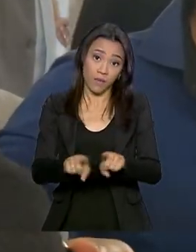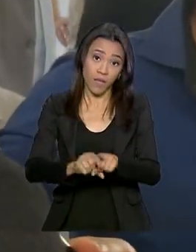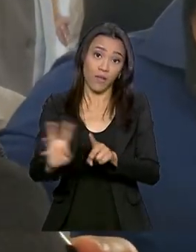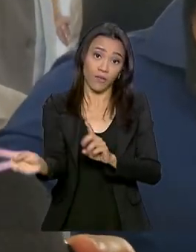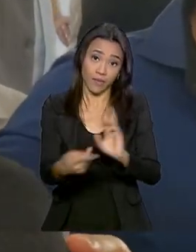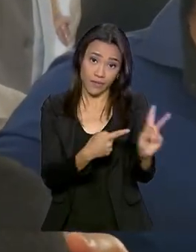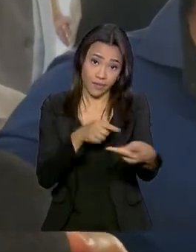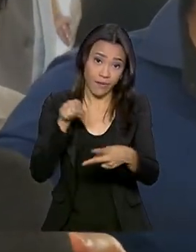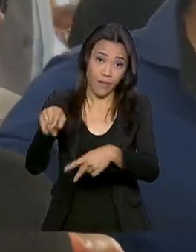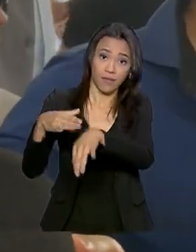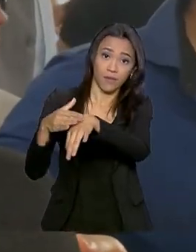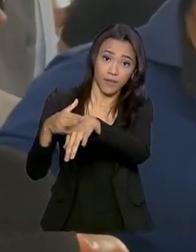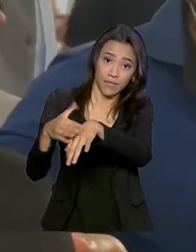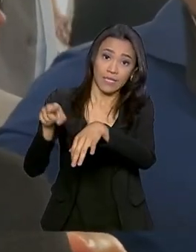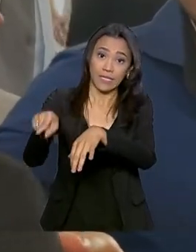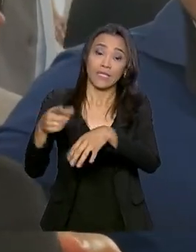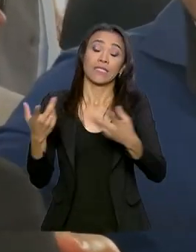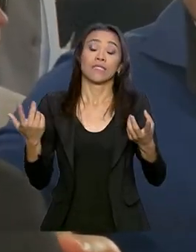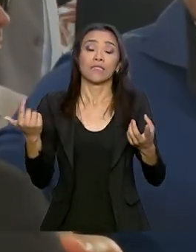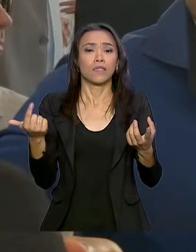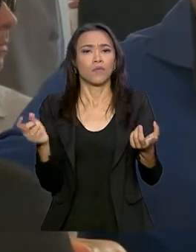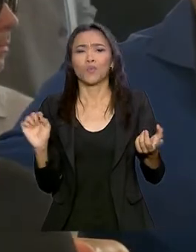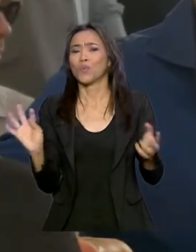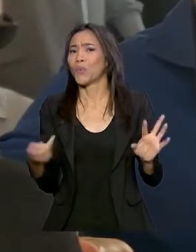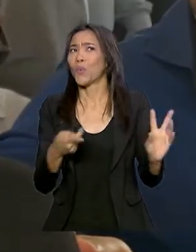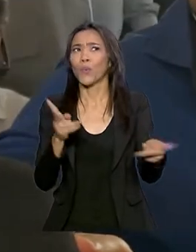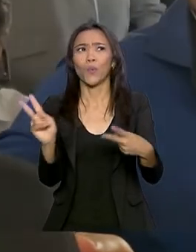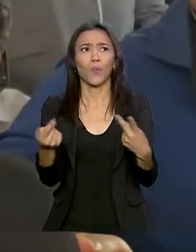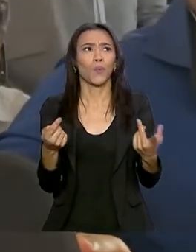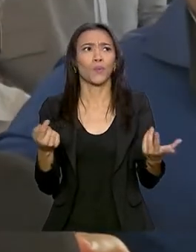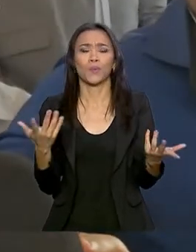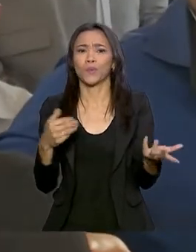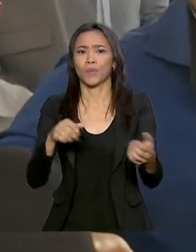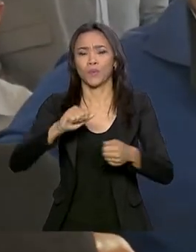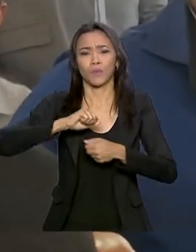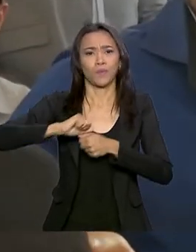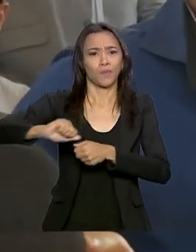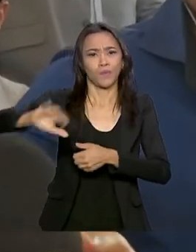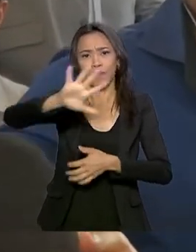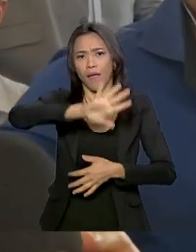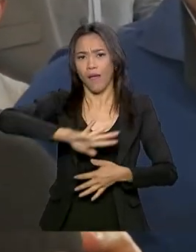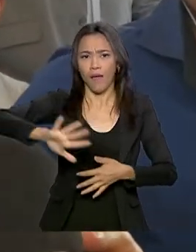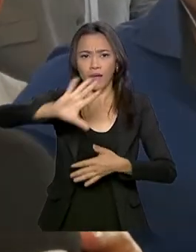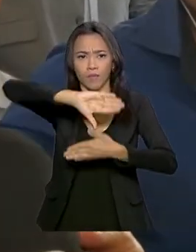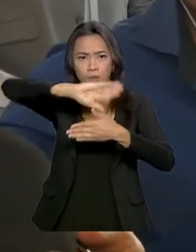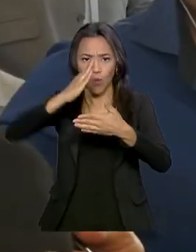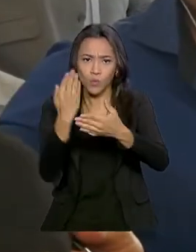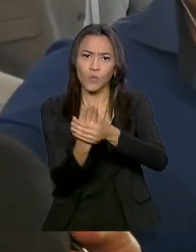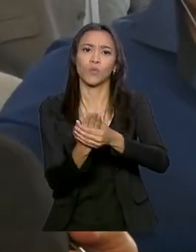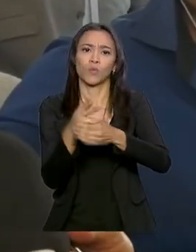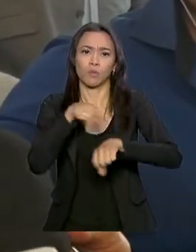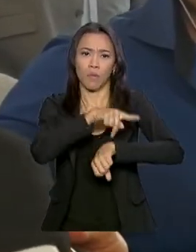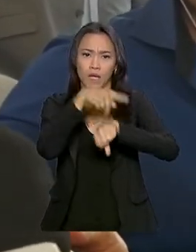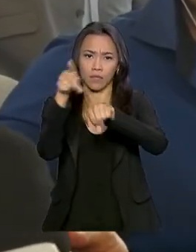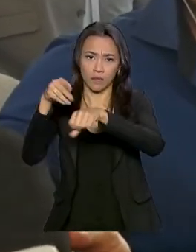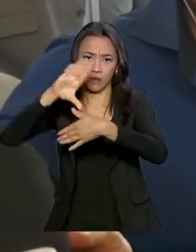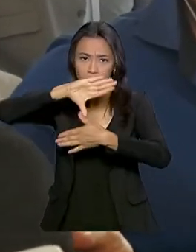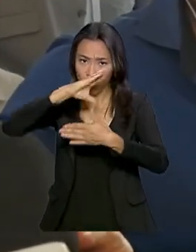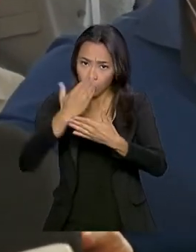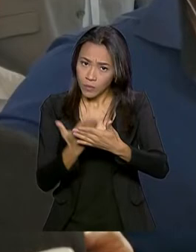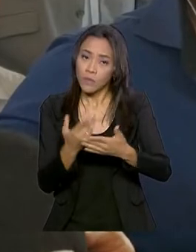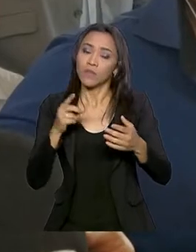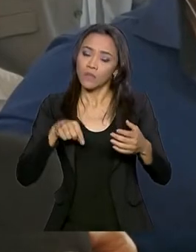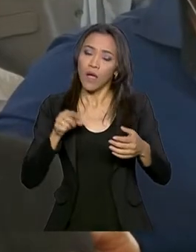que ocorreu e a entrada na região norte. Então todo o Mercosul está fazendo um esforço para aumentar, para colocar os índices